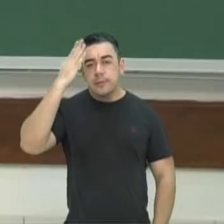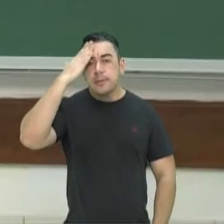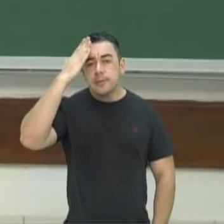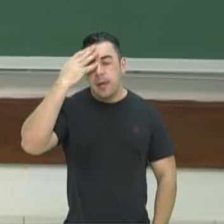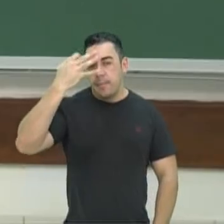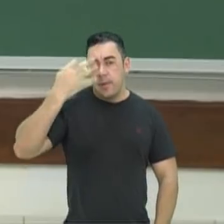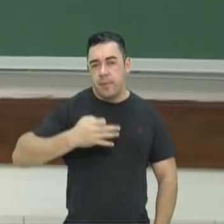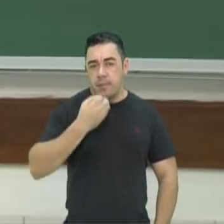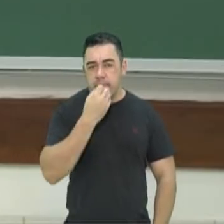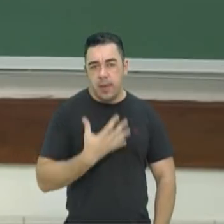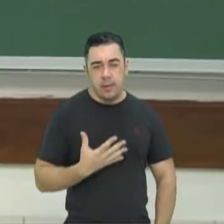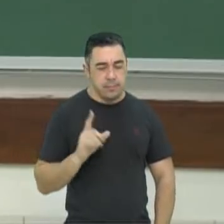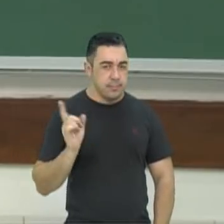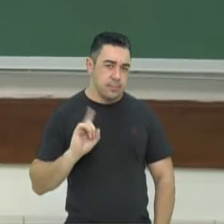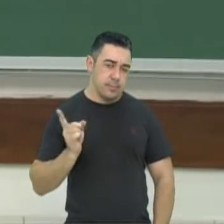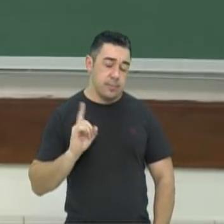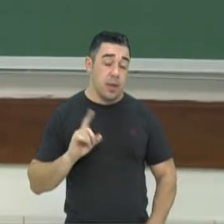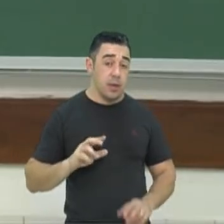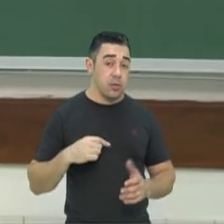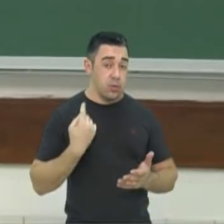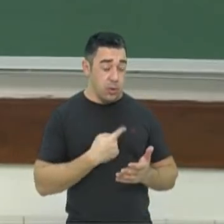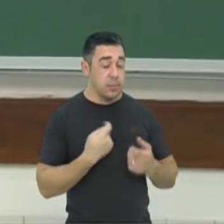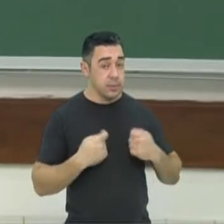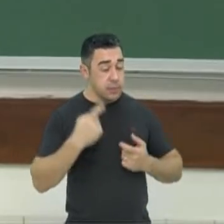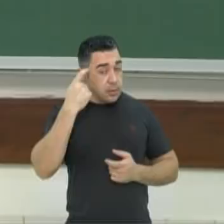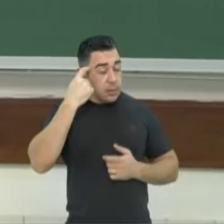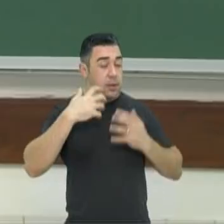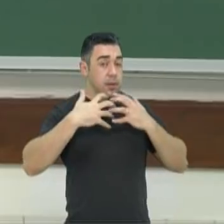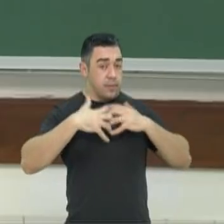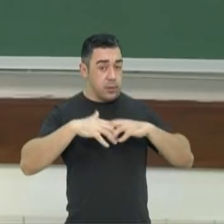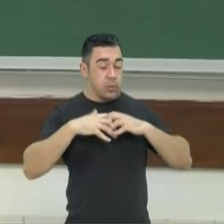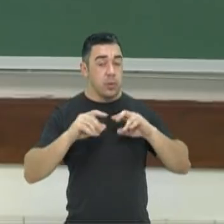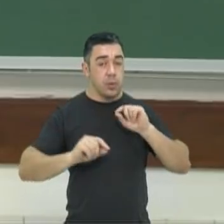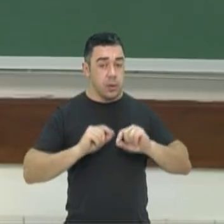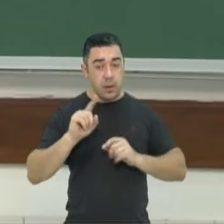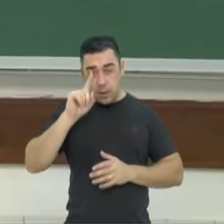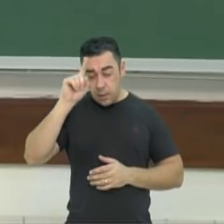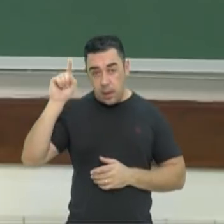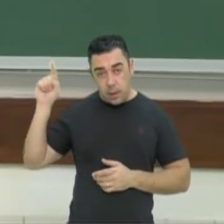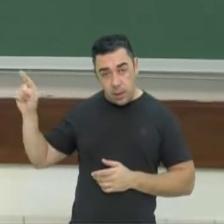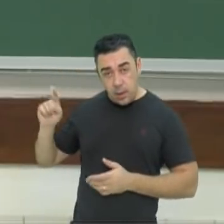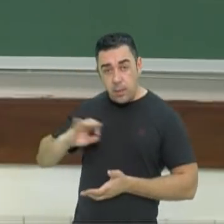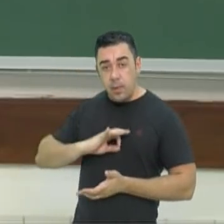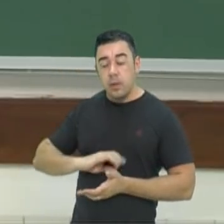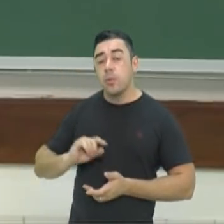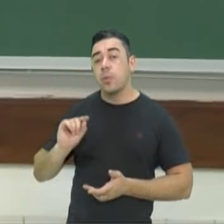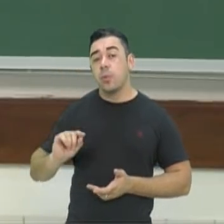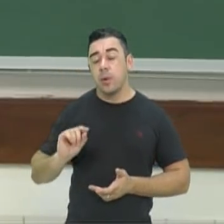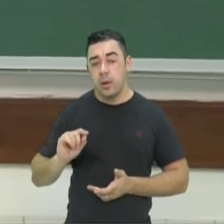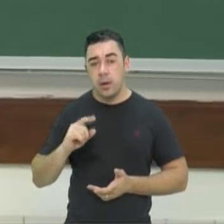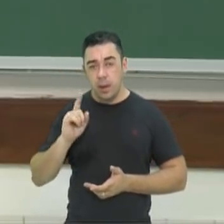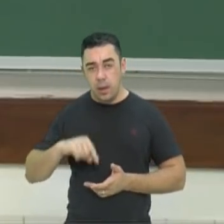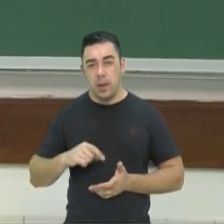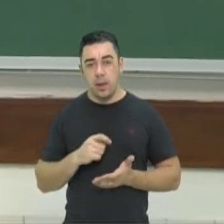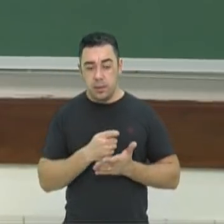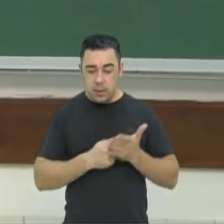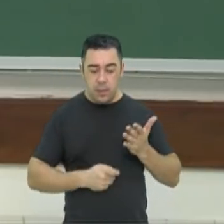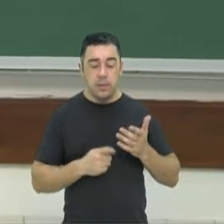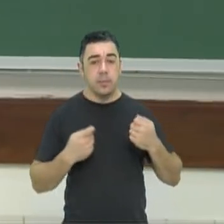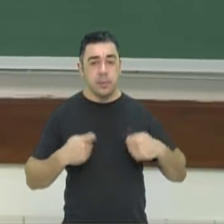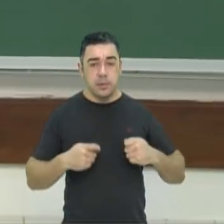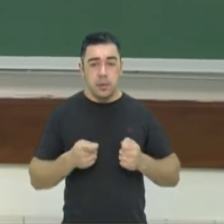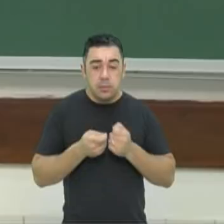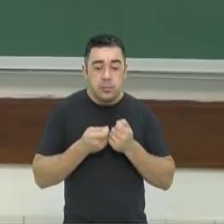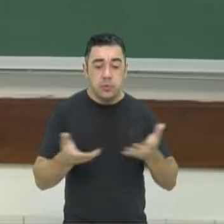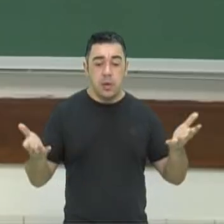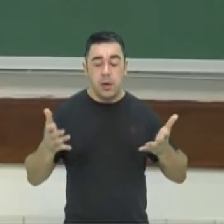escreve bem. Então, é tudo isso que a gente tem que pensar, que a ideia do padre Antônio Vieira é o quê? Que o sermão ele seja dado para que